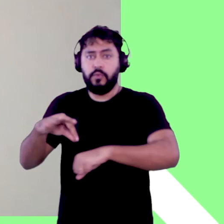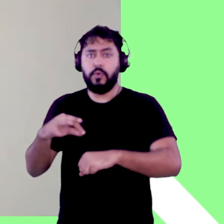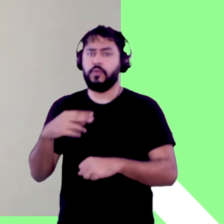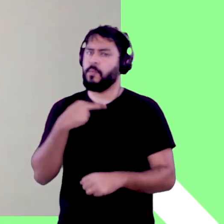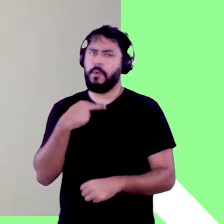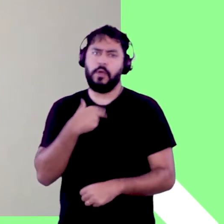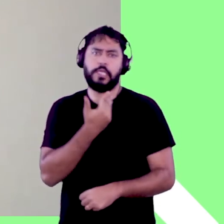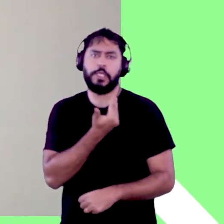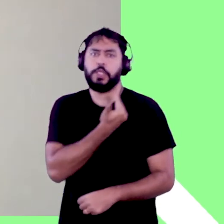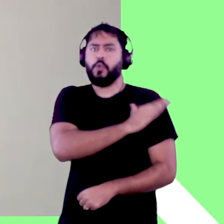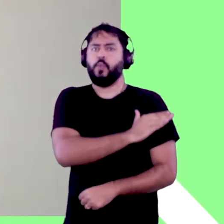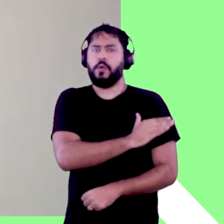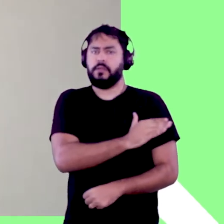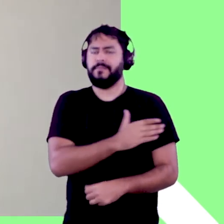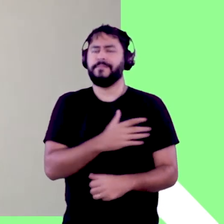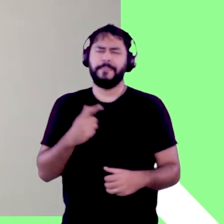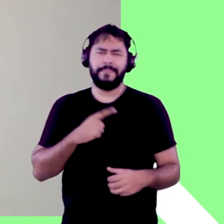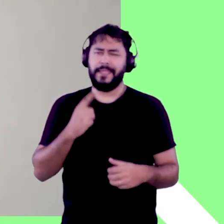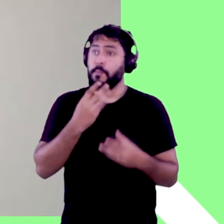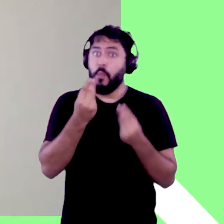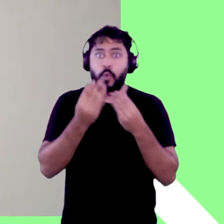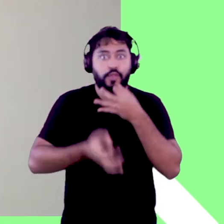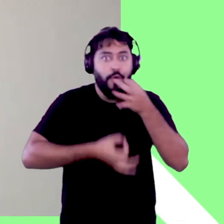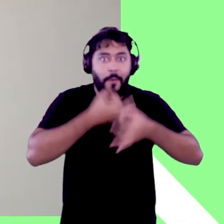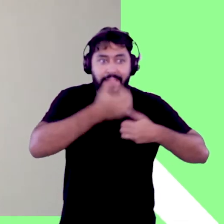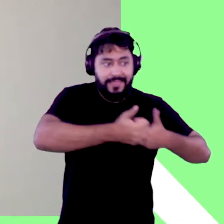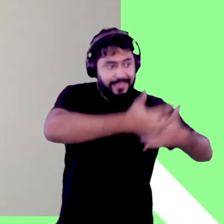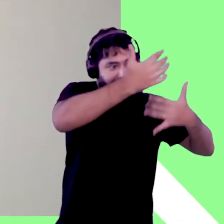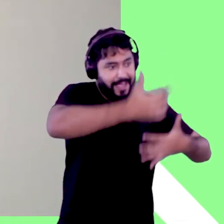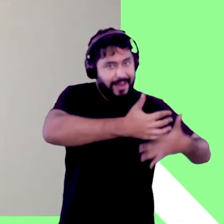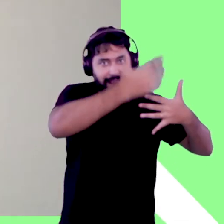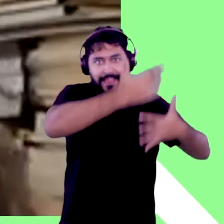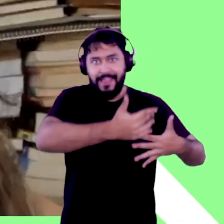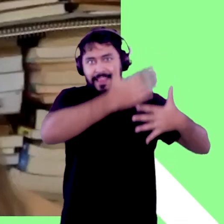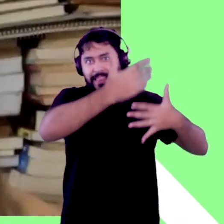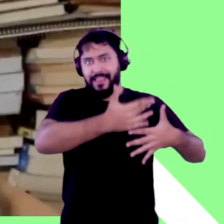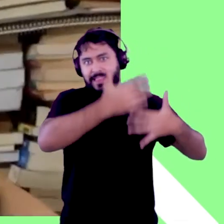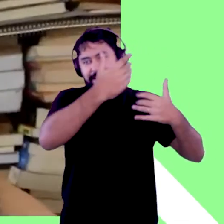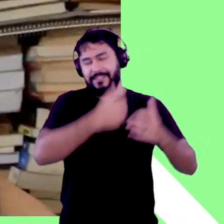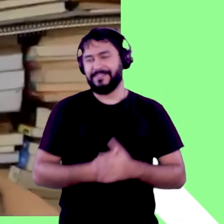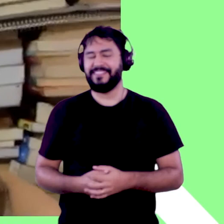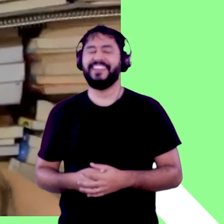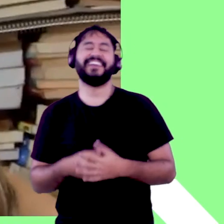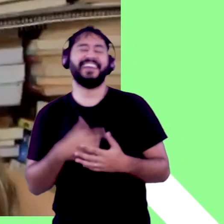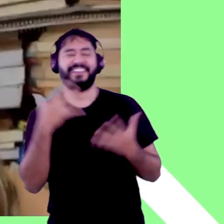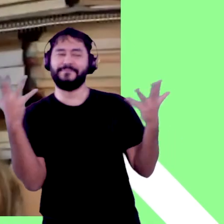né? Tem muitos comentários aqui, gente. Eu ficaria mais que maravilha, minha gente!